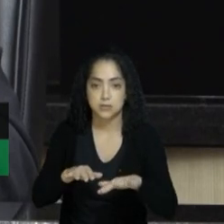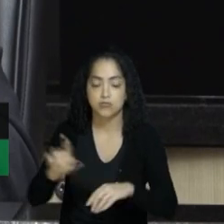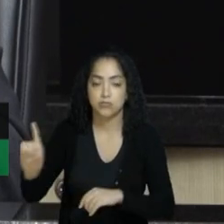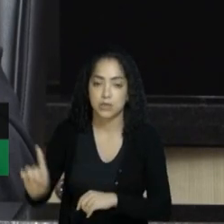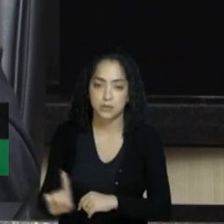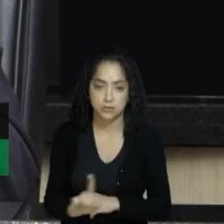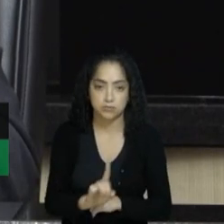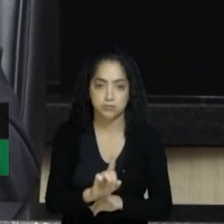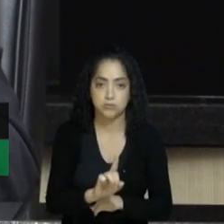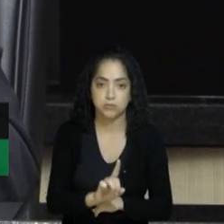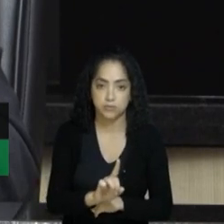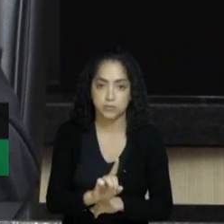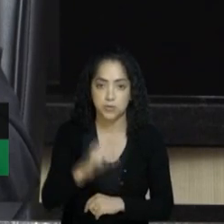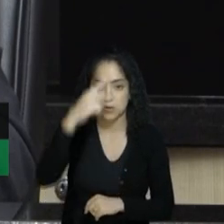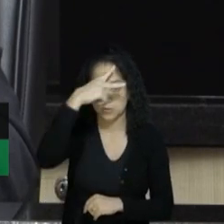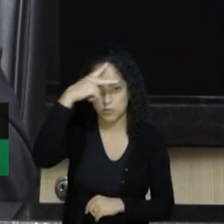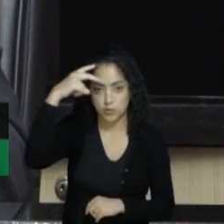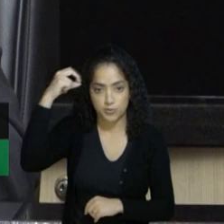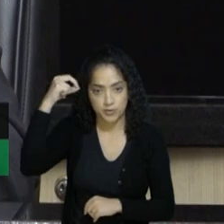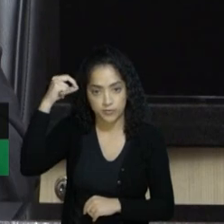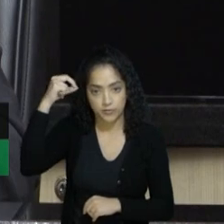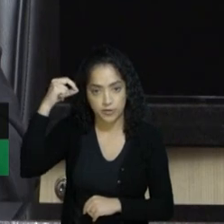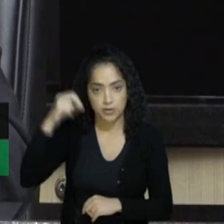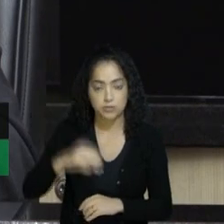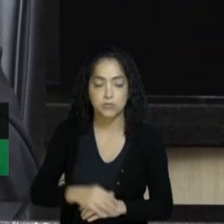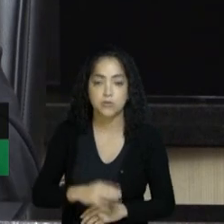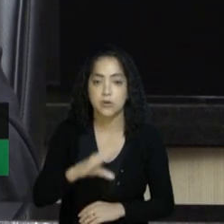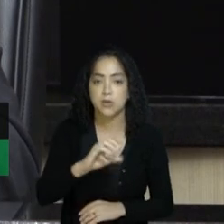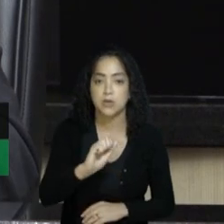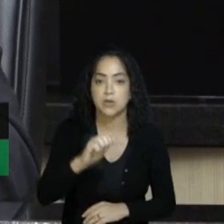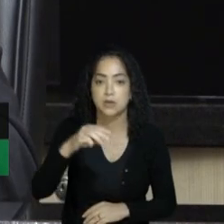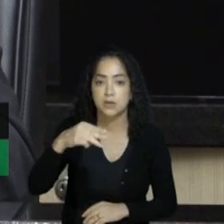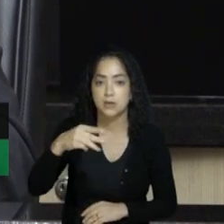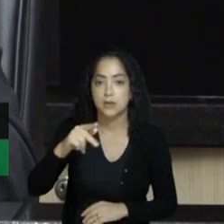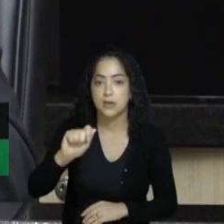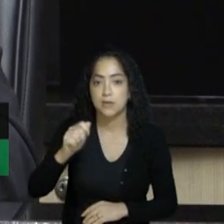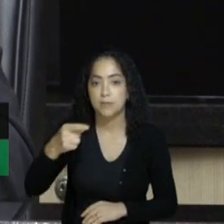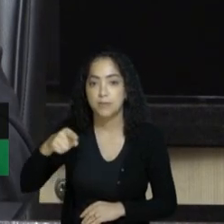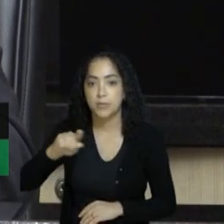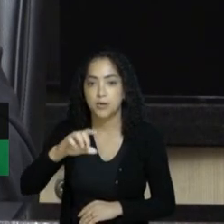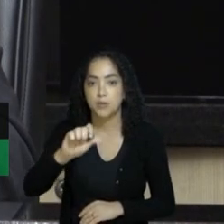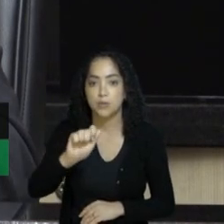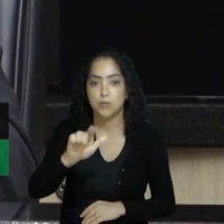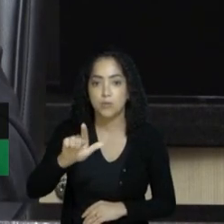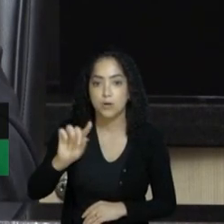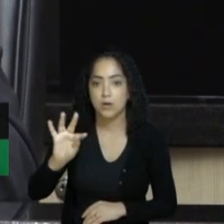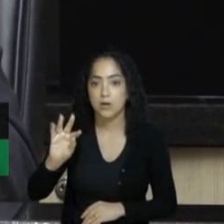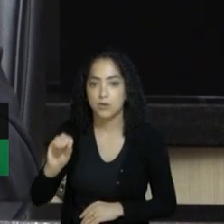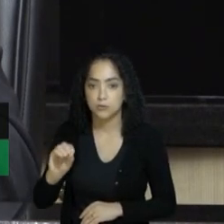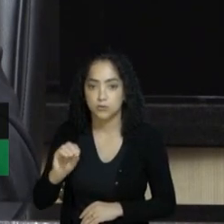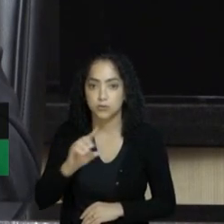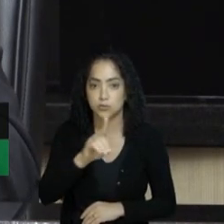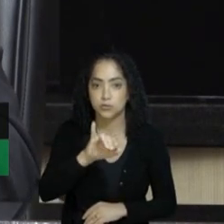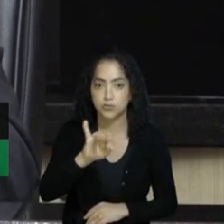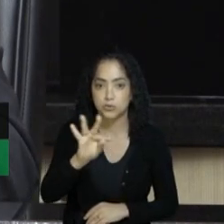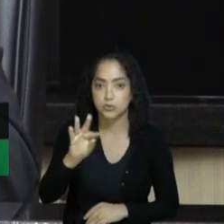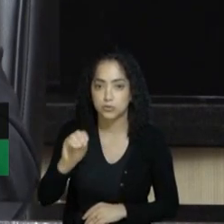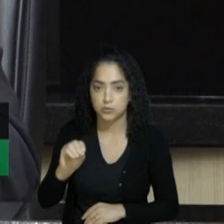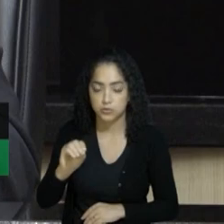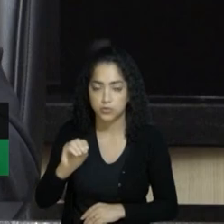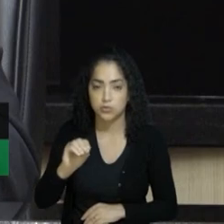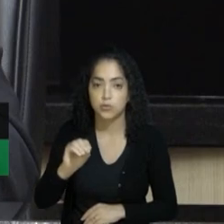manifestação do prefeito do município de Capão Alto, senhor Tito Pereira Freitas,